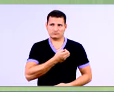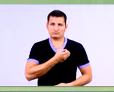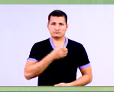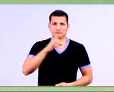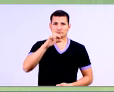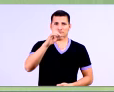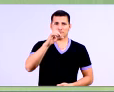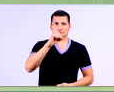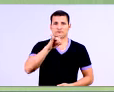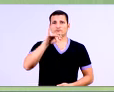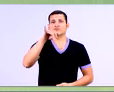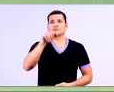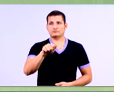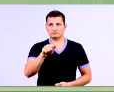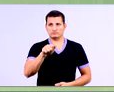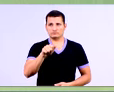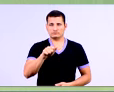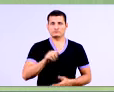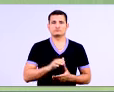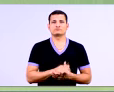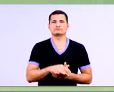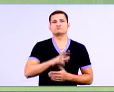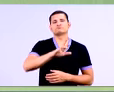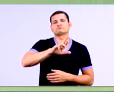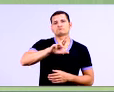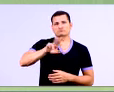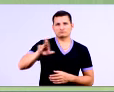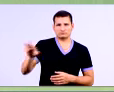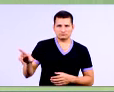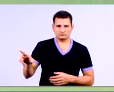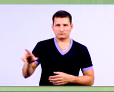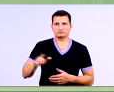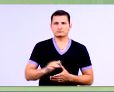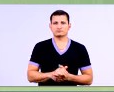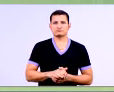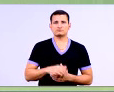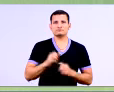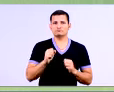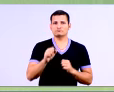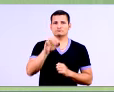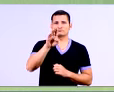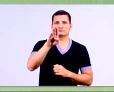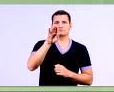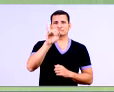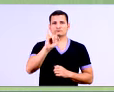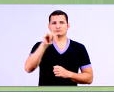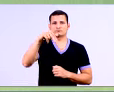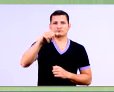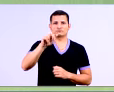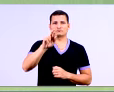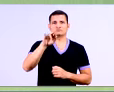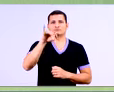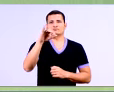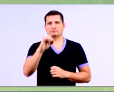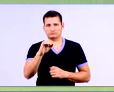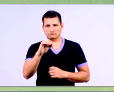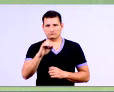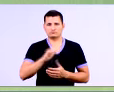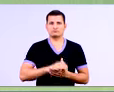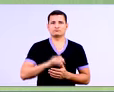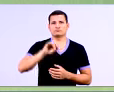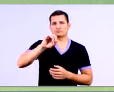data e etc. Esse etc. representa dados binários, dados com casa